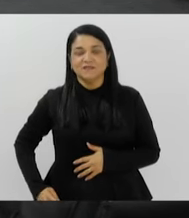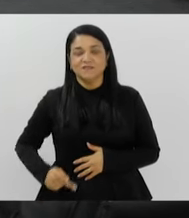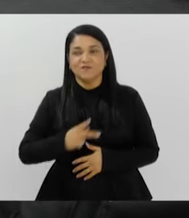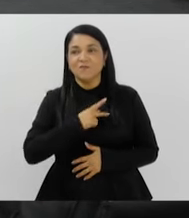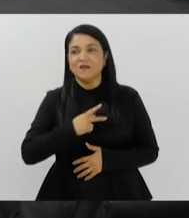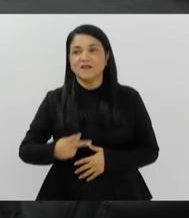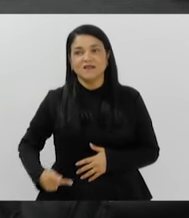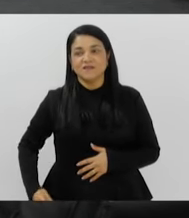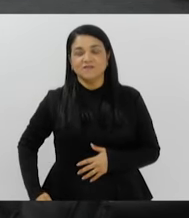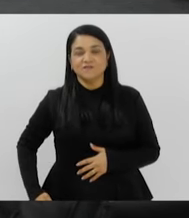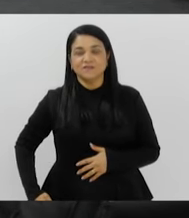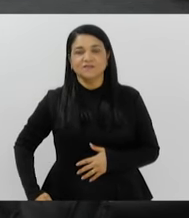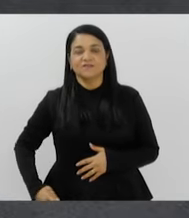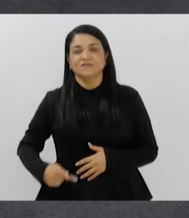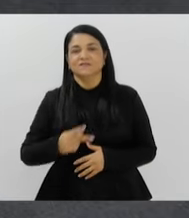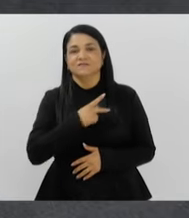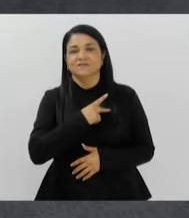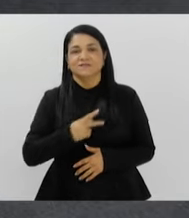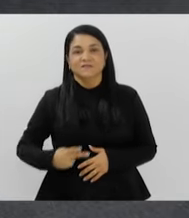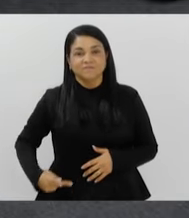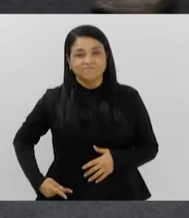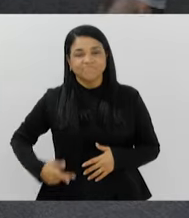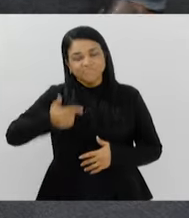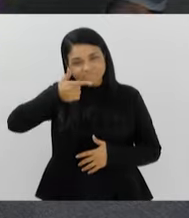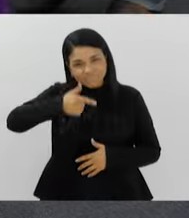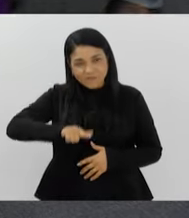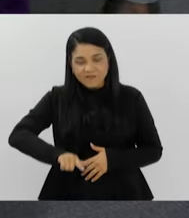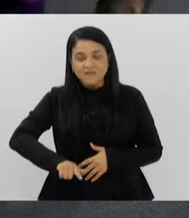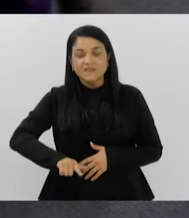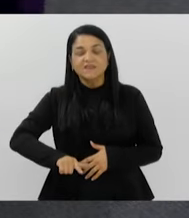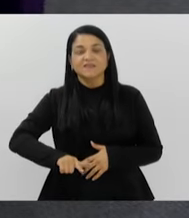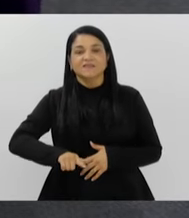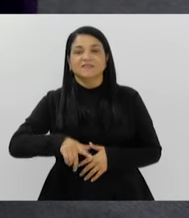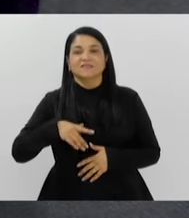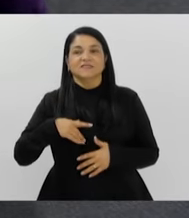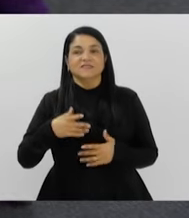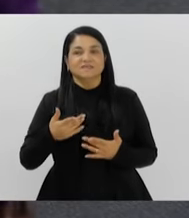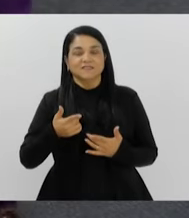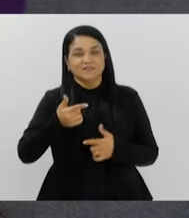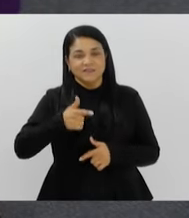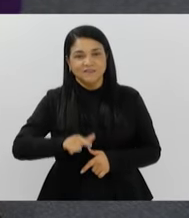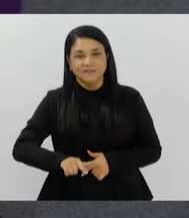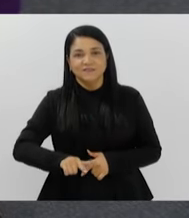vou repetir a mesma questão de ordem. Cheguei aqui